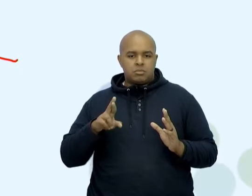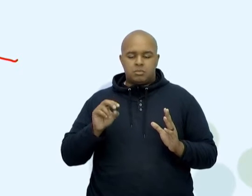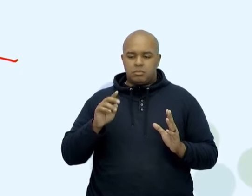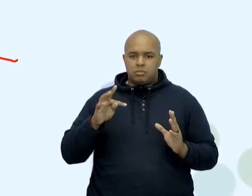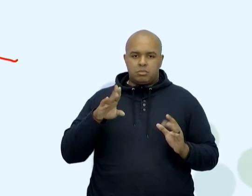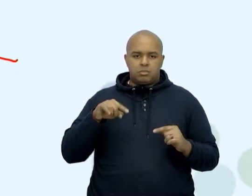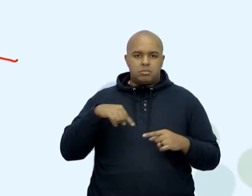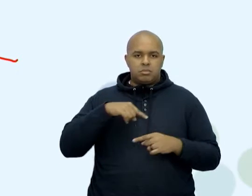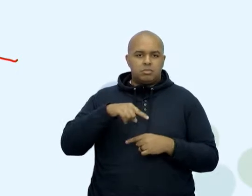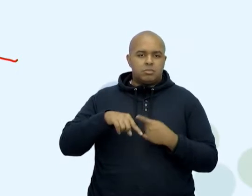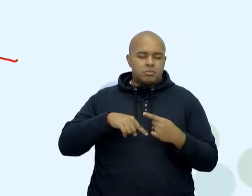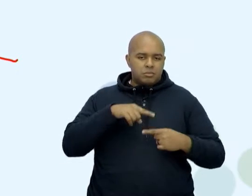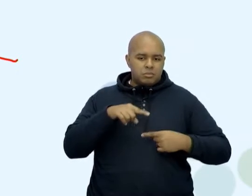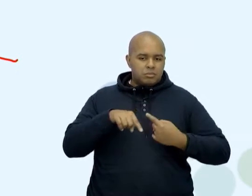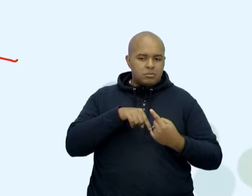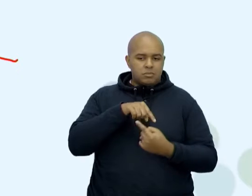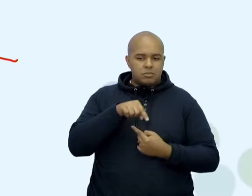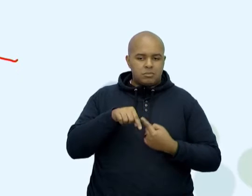rotacionar.